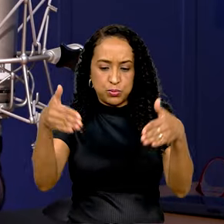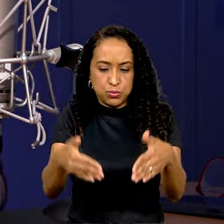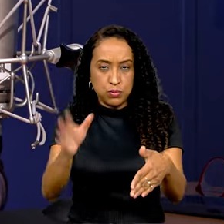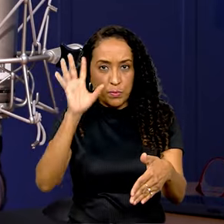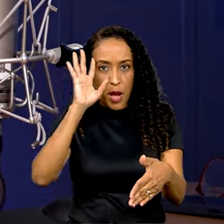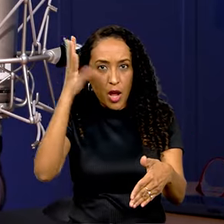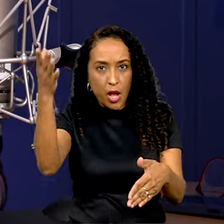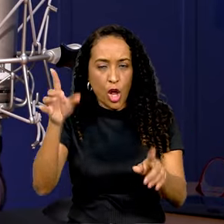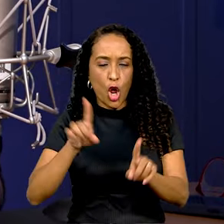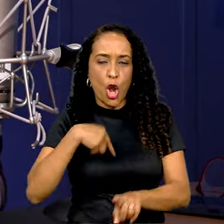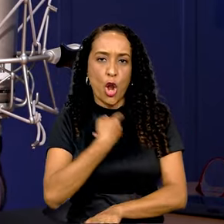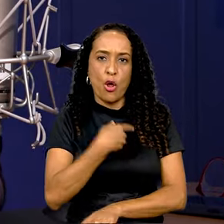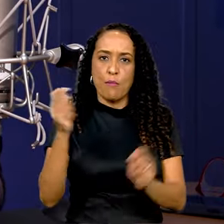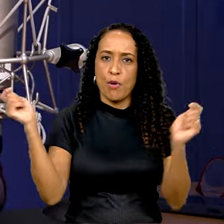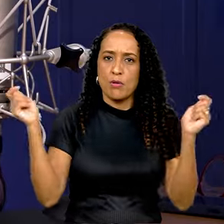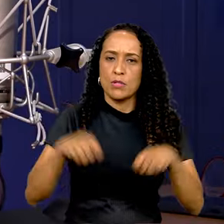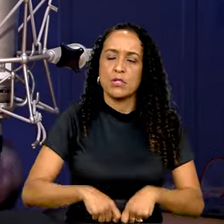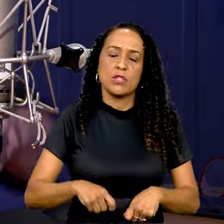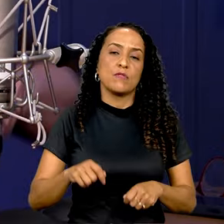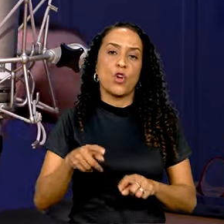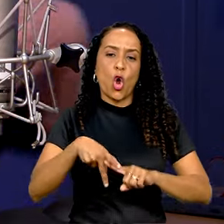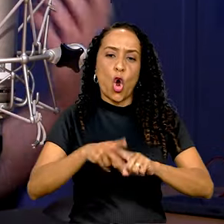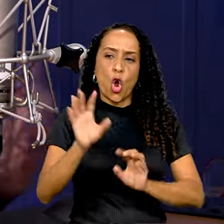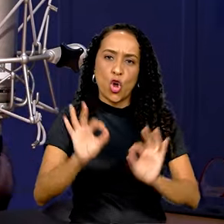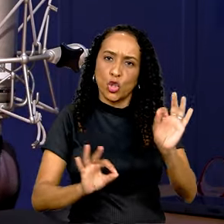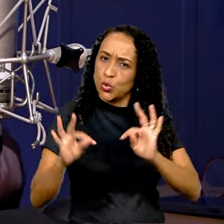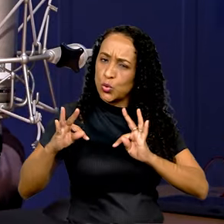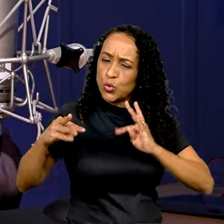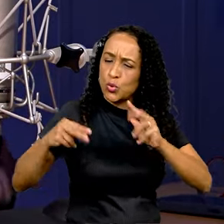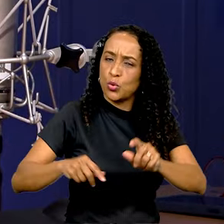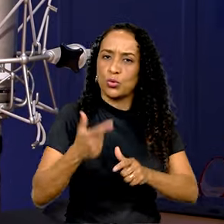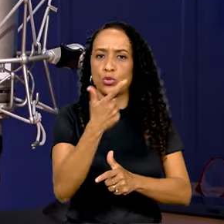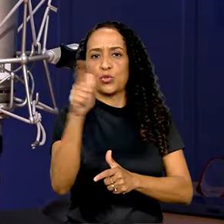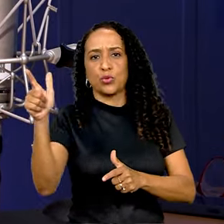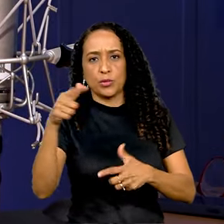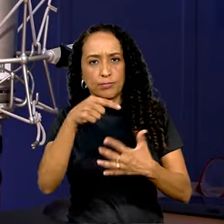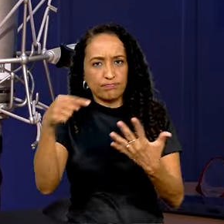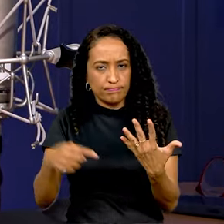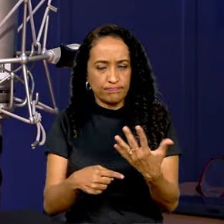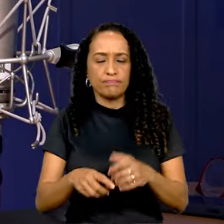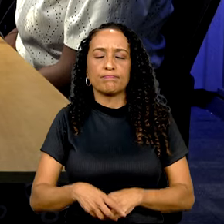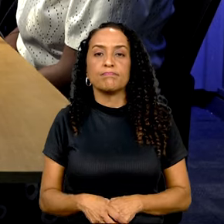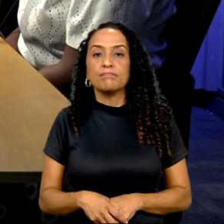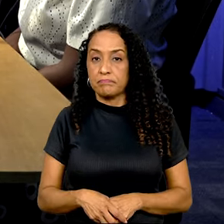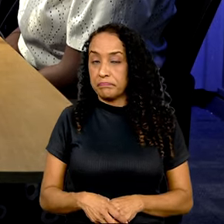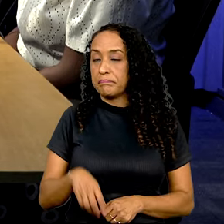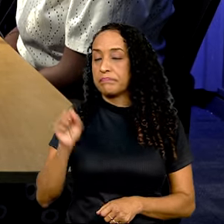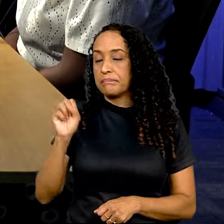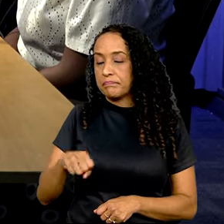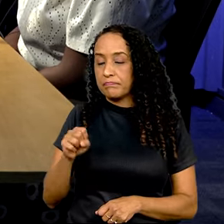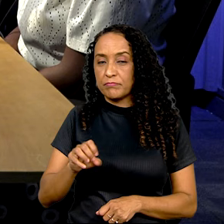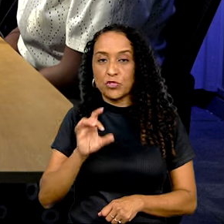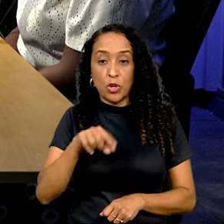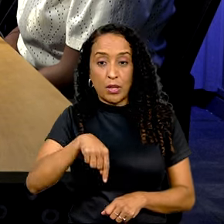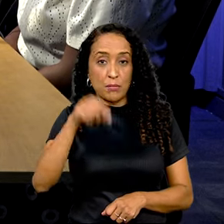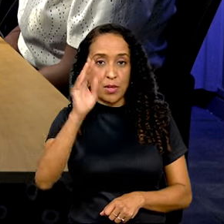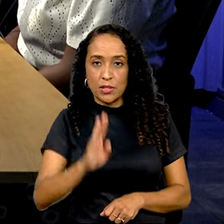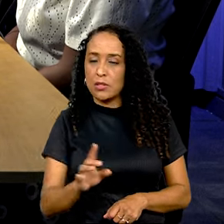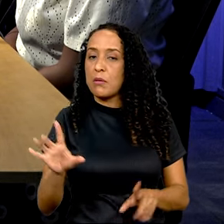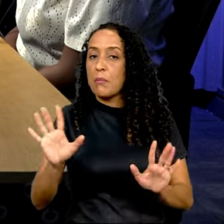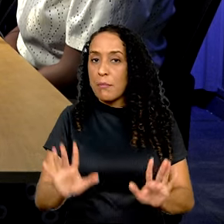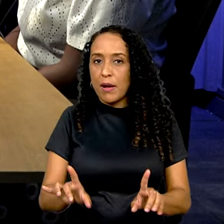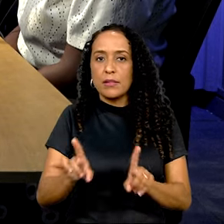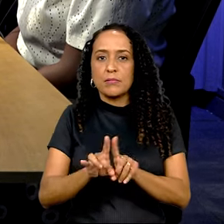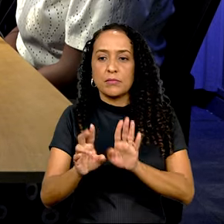solucionado para que a gente possa realmente corrigir todas as outras questões é isso Ana Carolina não só no Brasil Mas